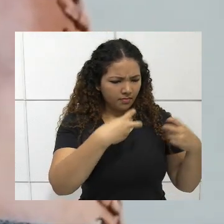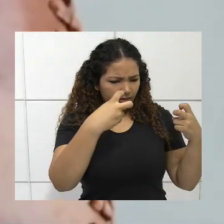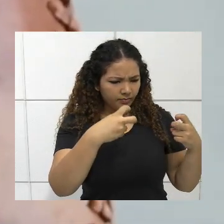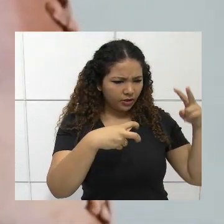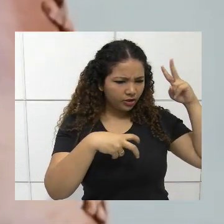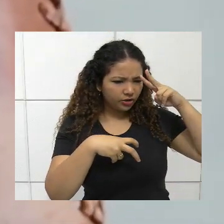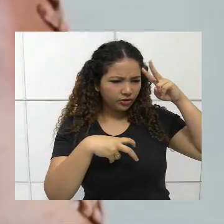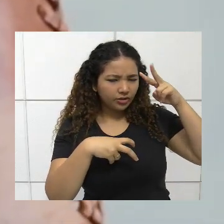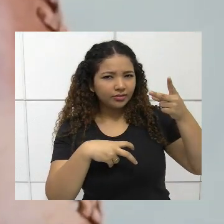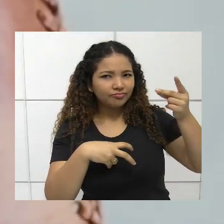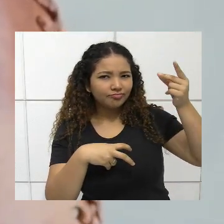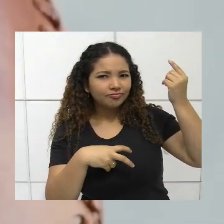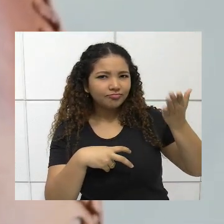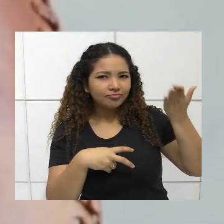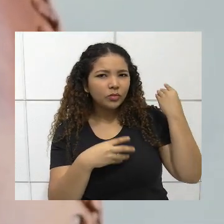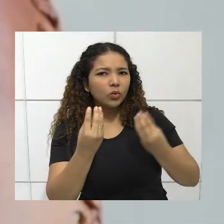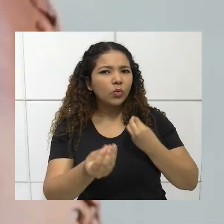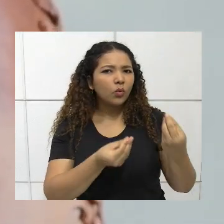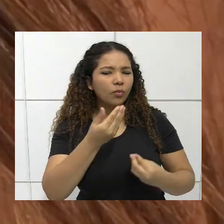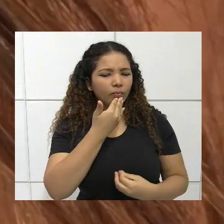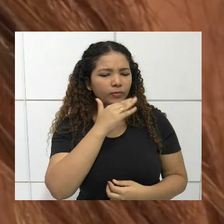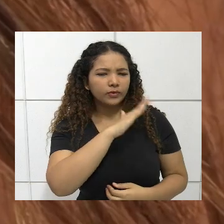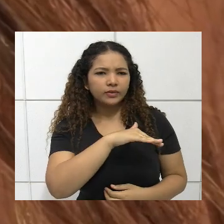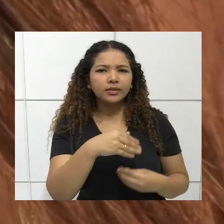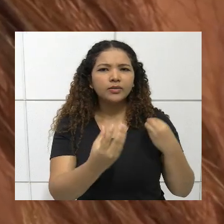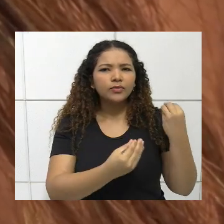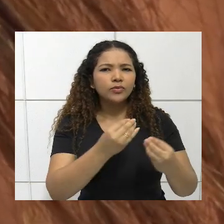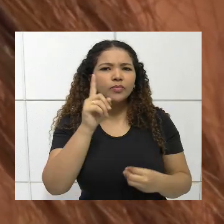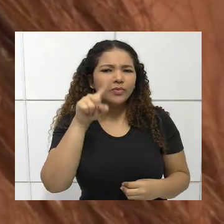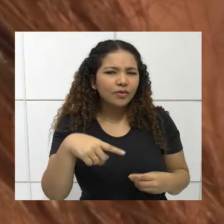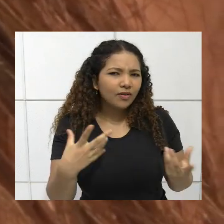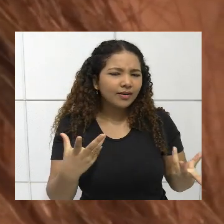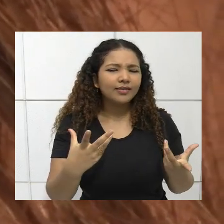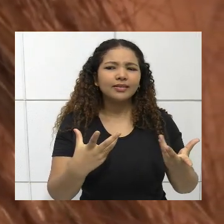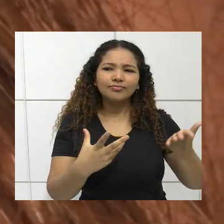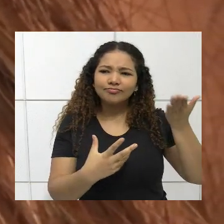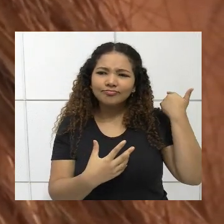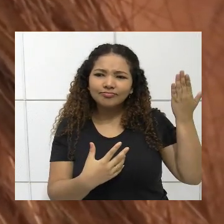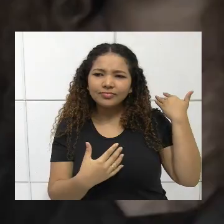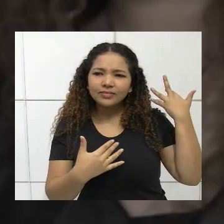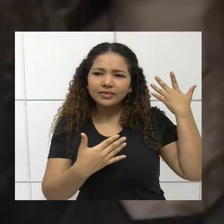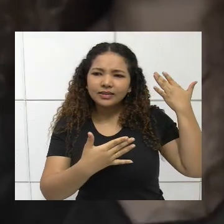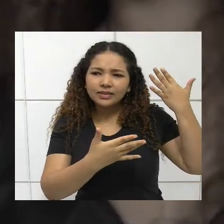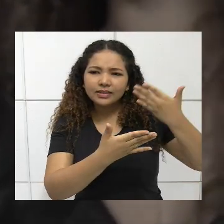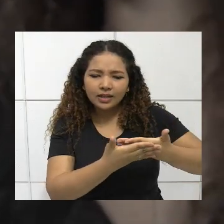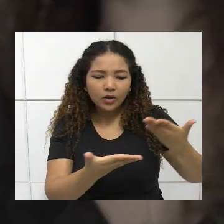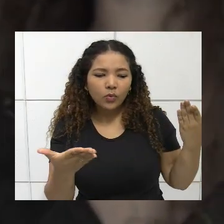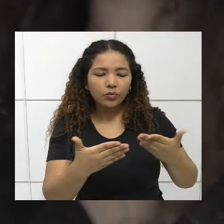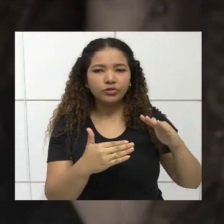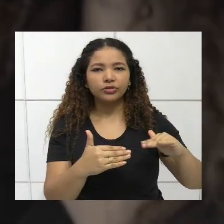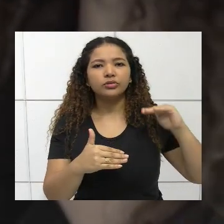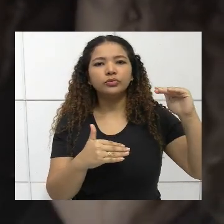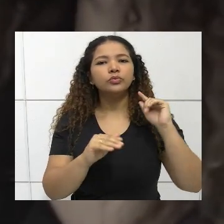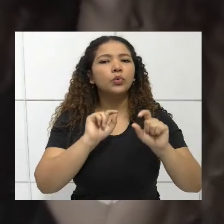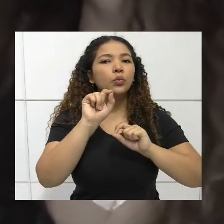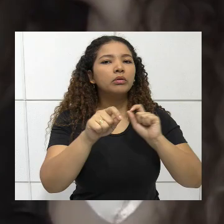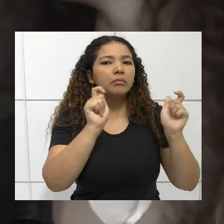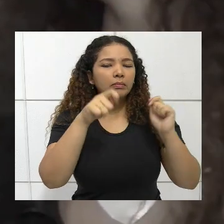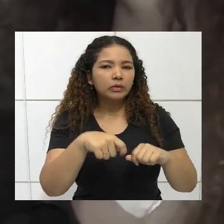nossa infância. Como é que foi a nossa infância? Como é que foi o nosso percurso até a vida adulta? E o que pode